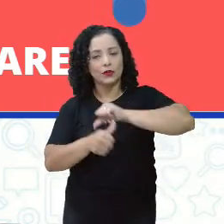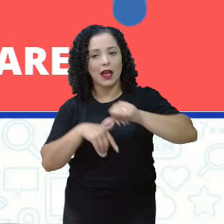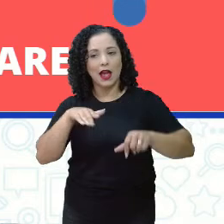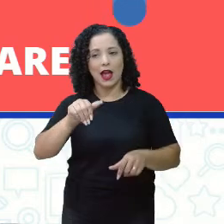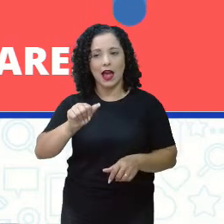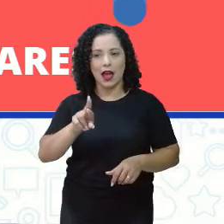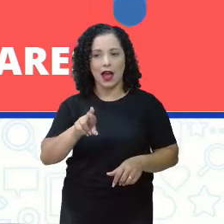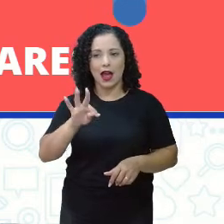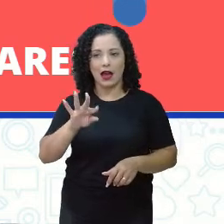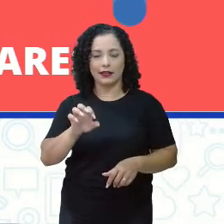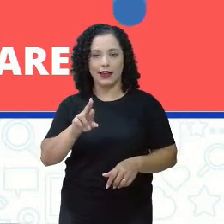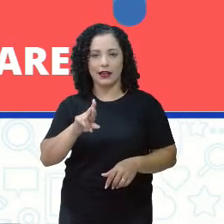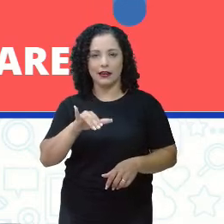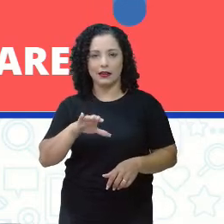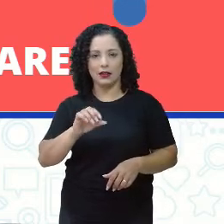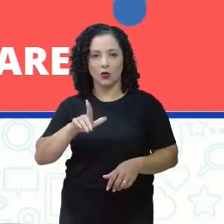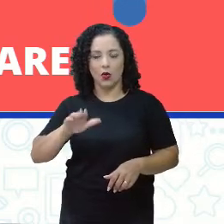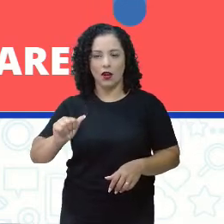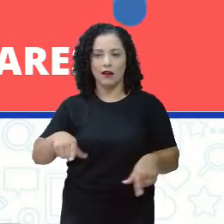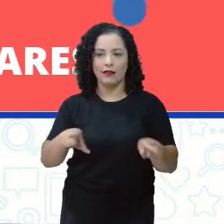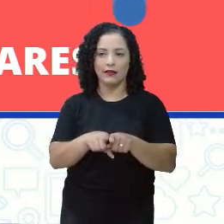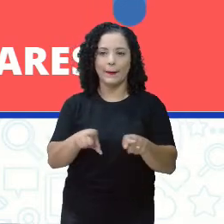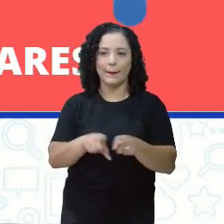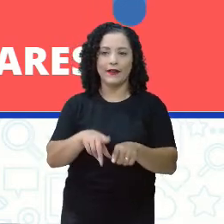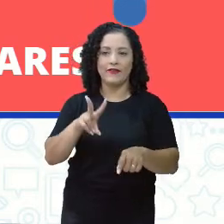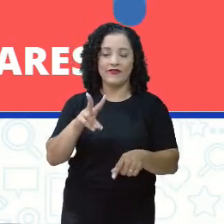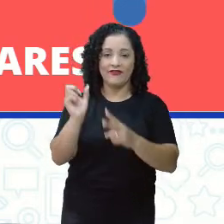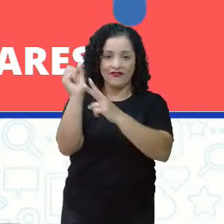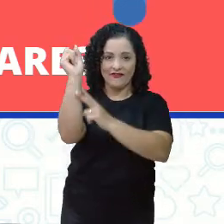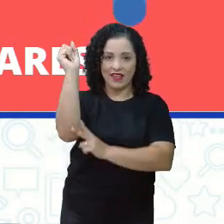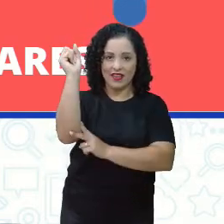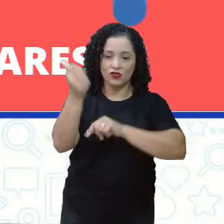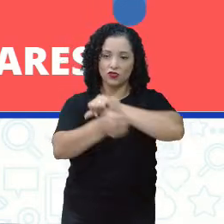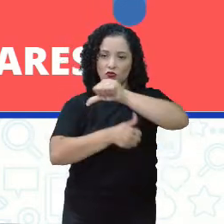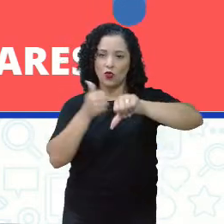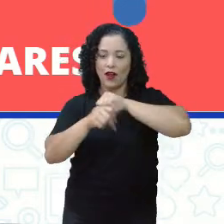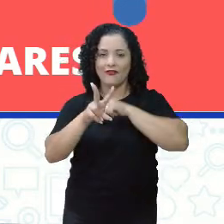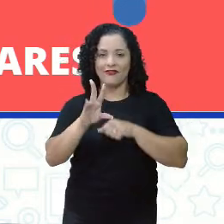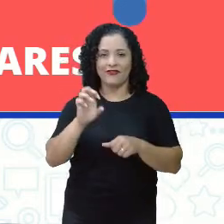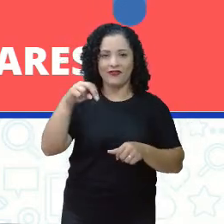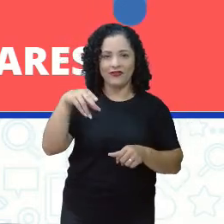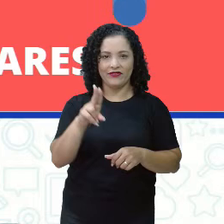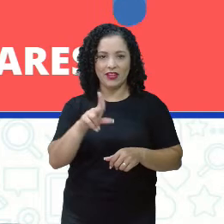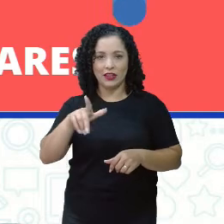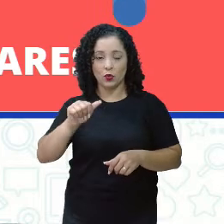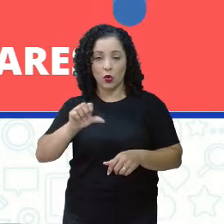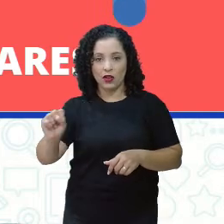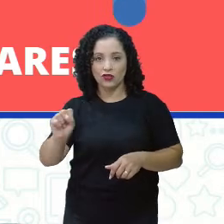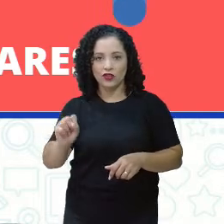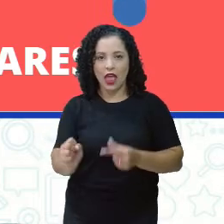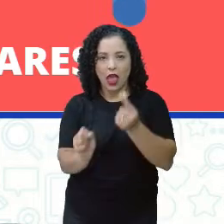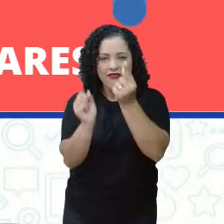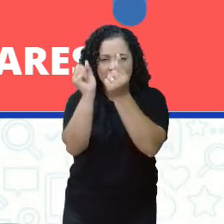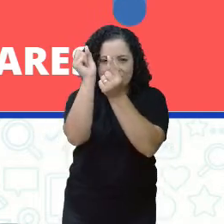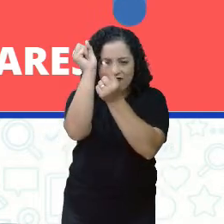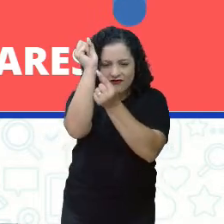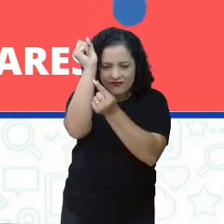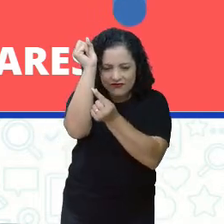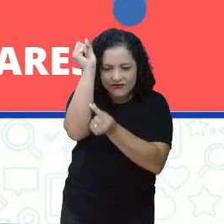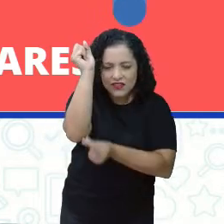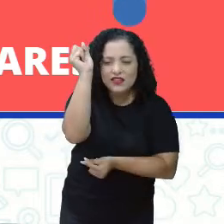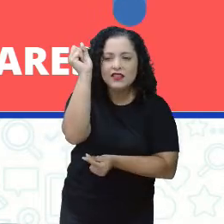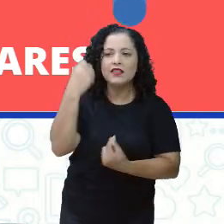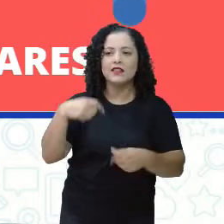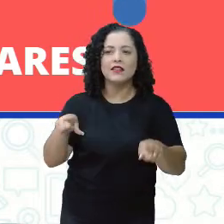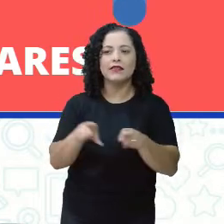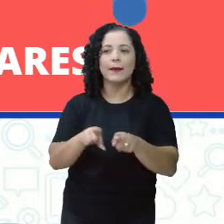ramificar e ser chamada de vênulas, e elas duas vão ficar cada vez mais fininhas e vão ser chamadas de capilares. E aqui